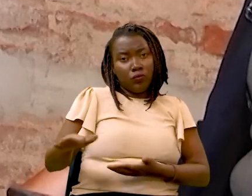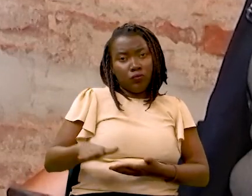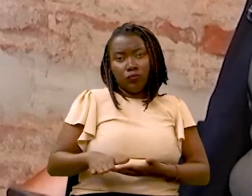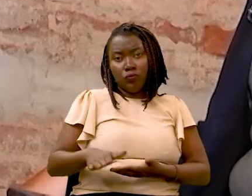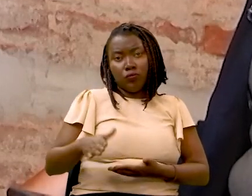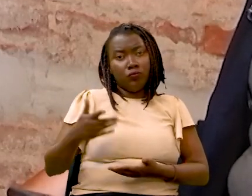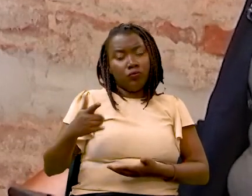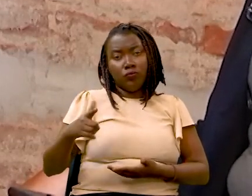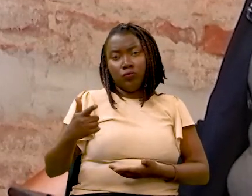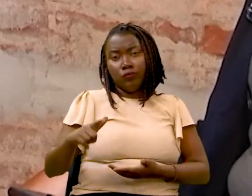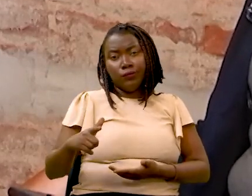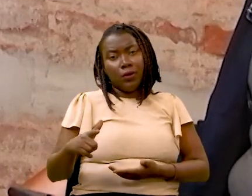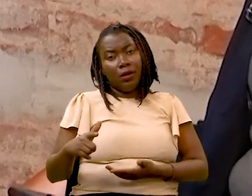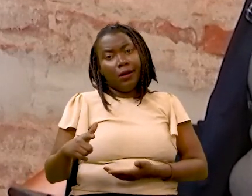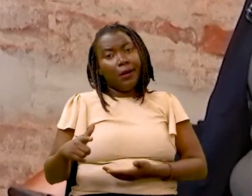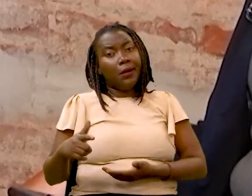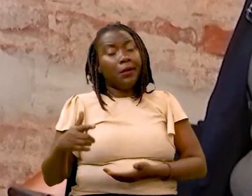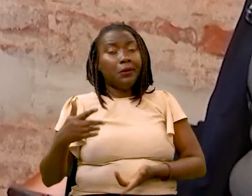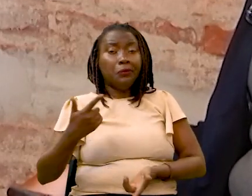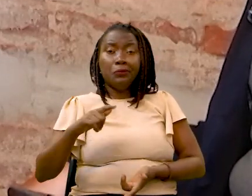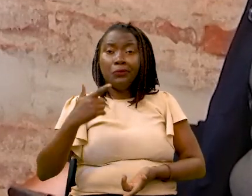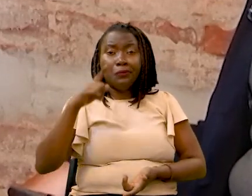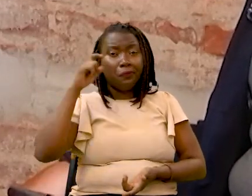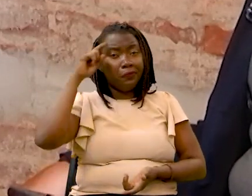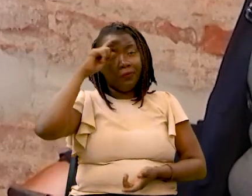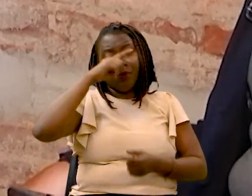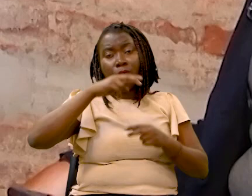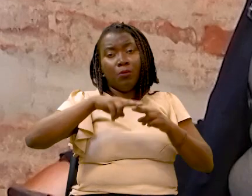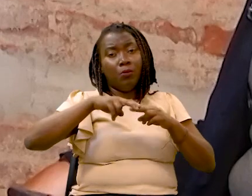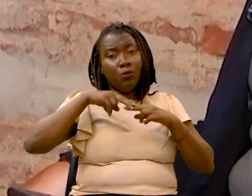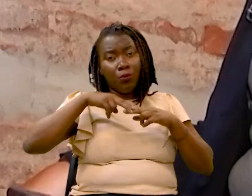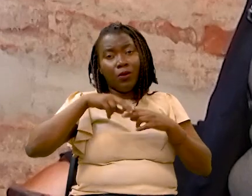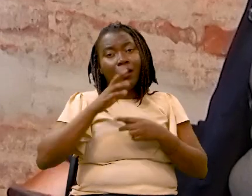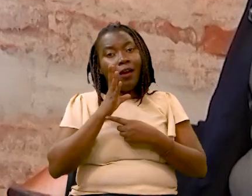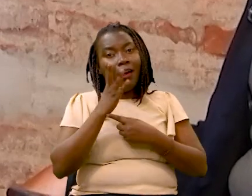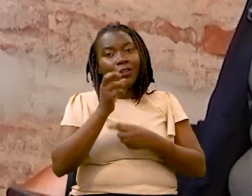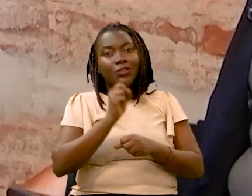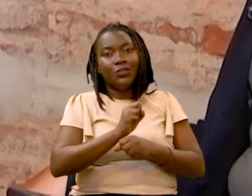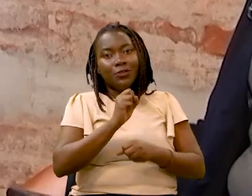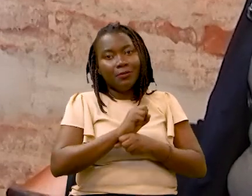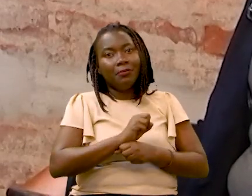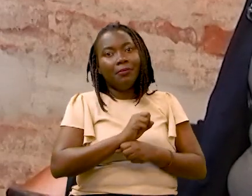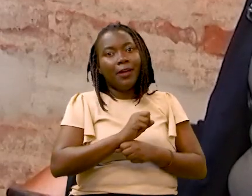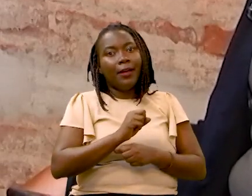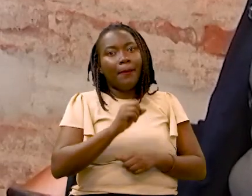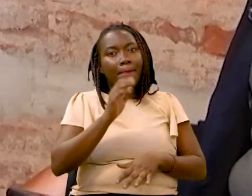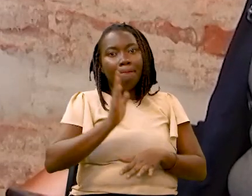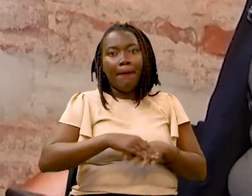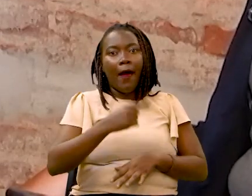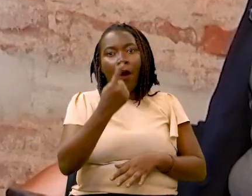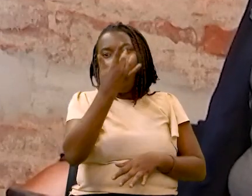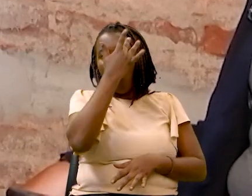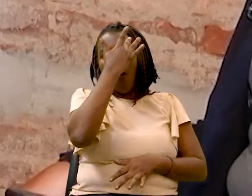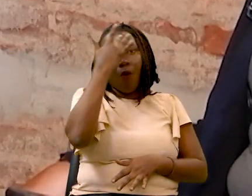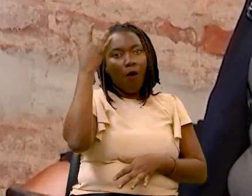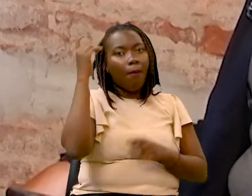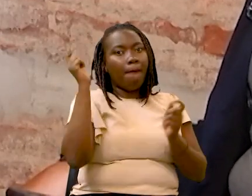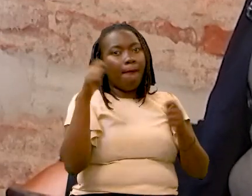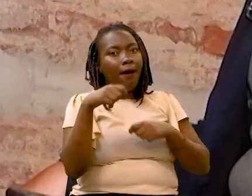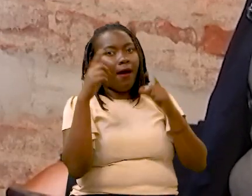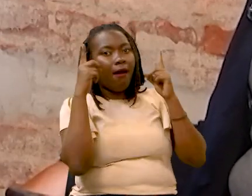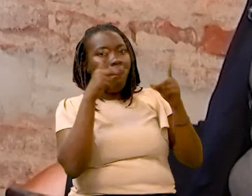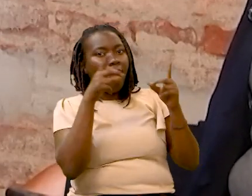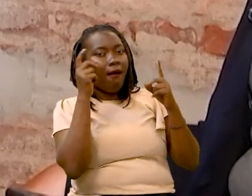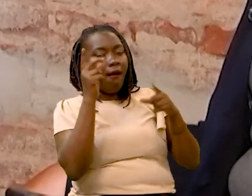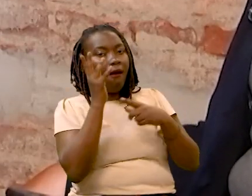naquele mercado. Não posso dizer que houve uma dificuldade, porque eu acho que os artistas estão sempre esperando mais alguém que possa vender